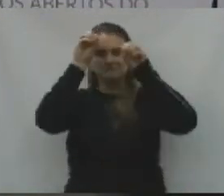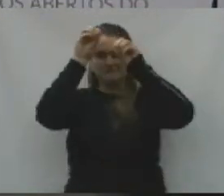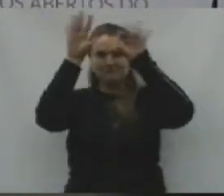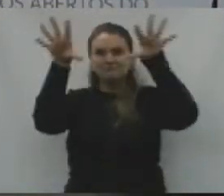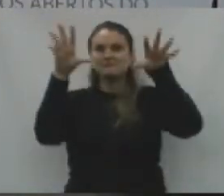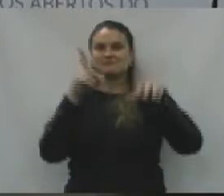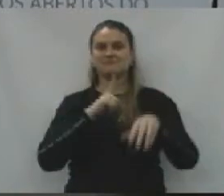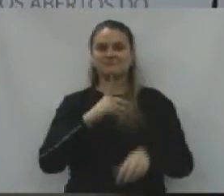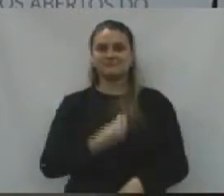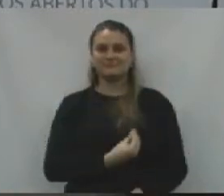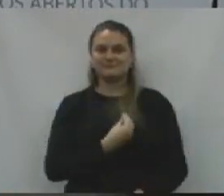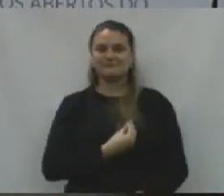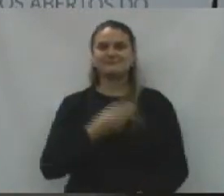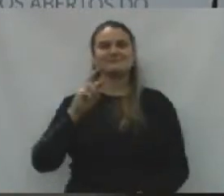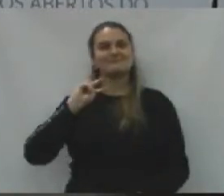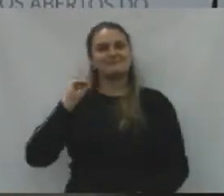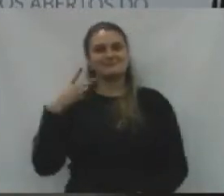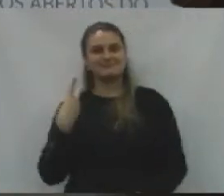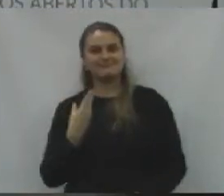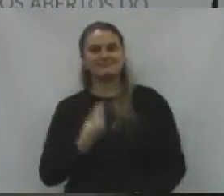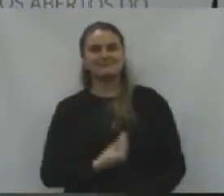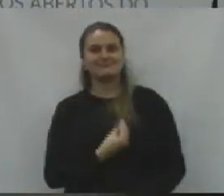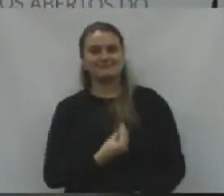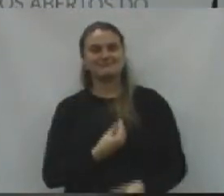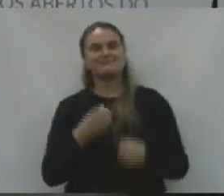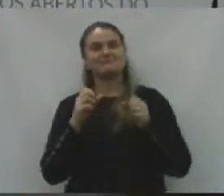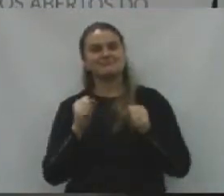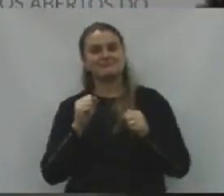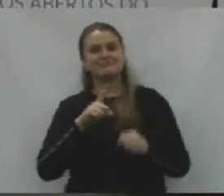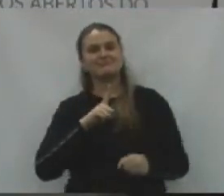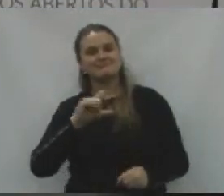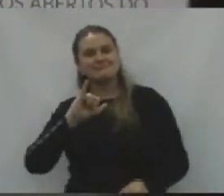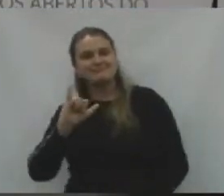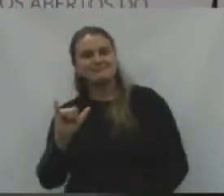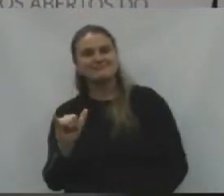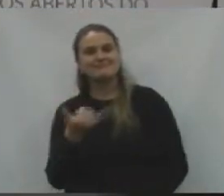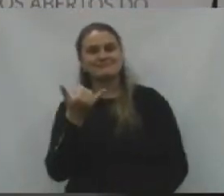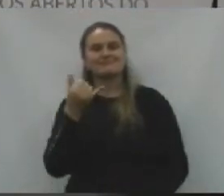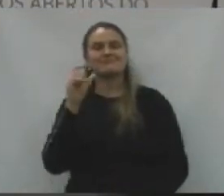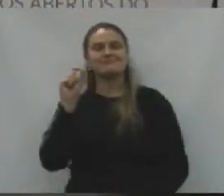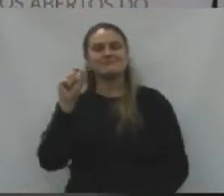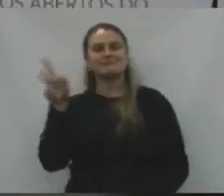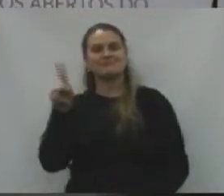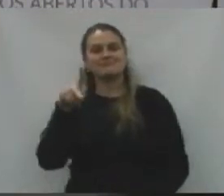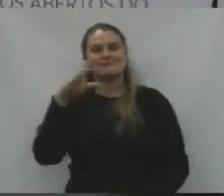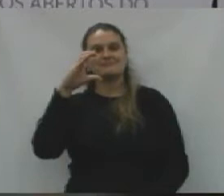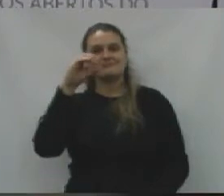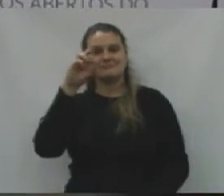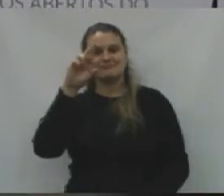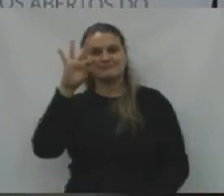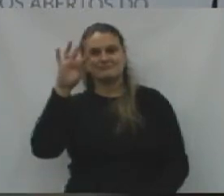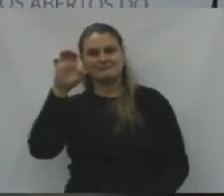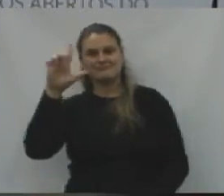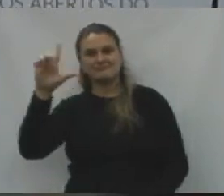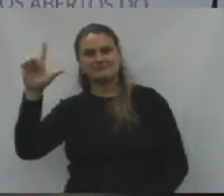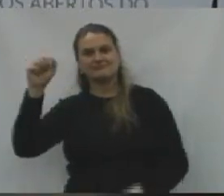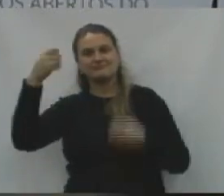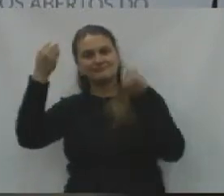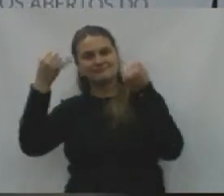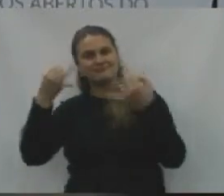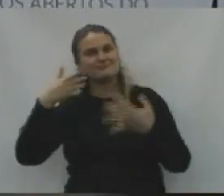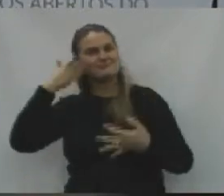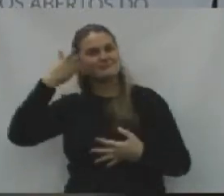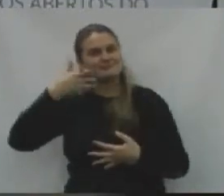e tivemos a presença de vários vereadores aqui, que puderam, com certeza, aproveitar o que o Cortella nos traz sempre. E